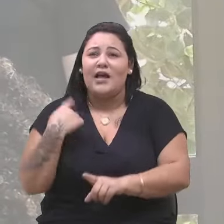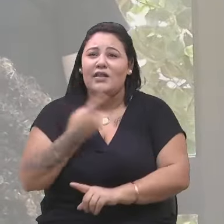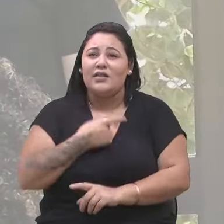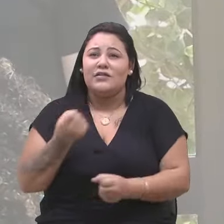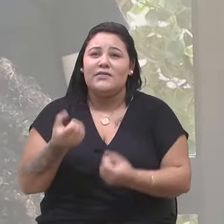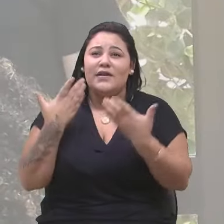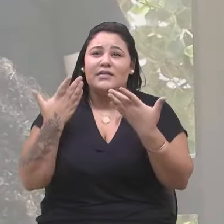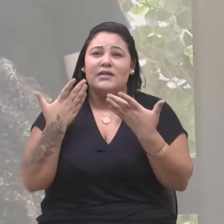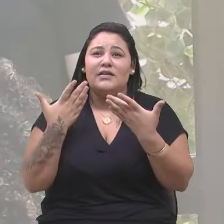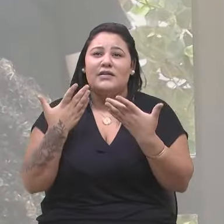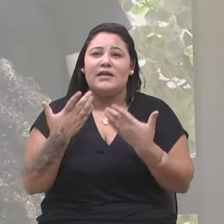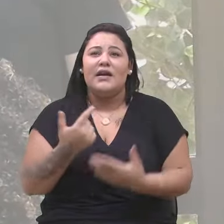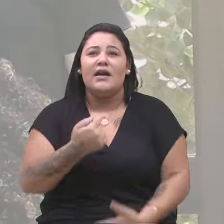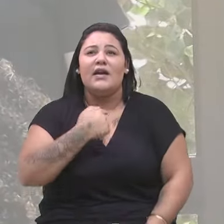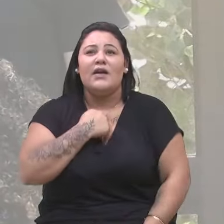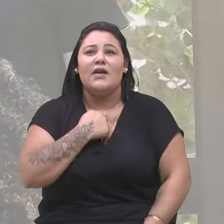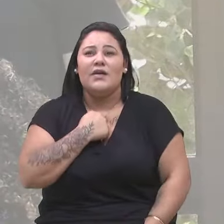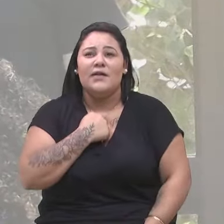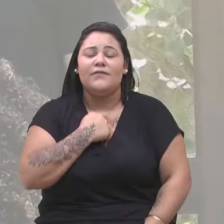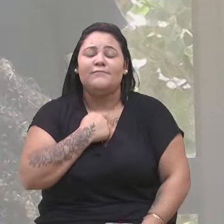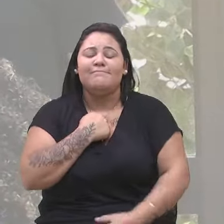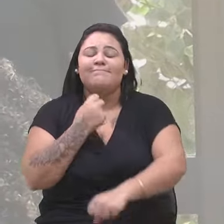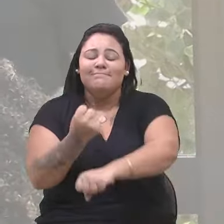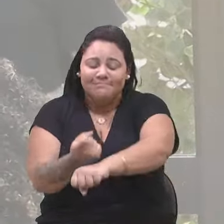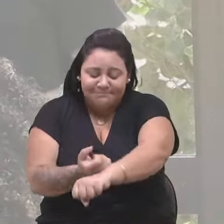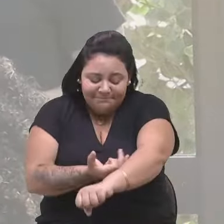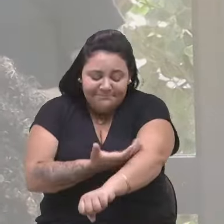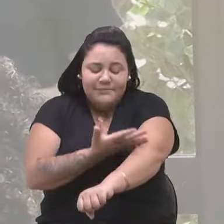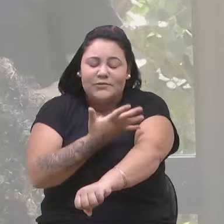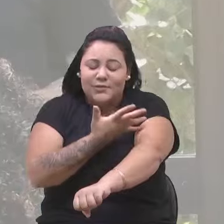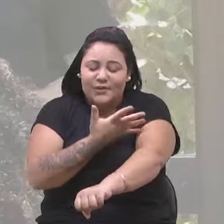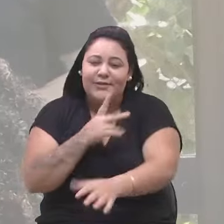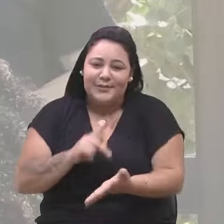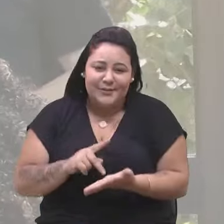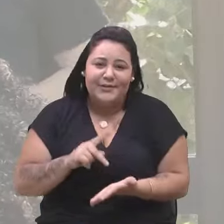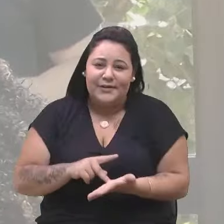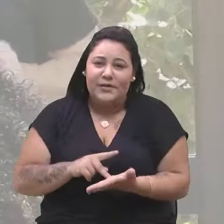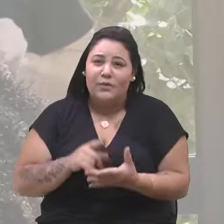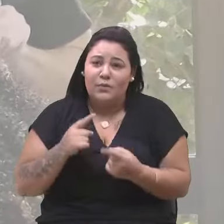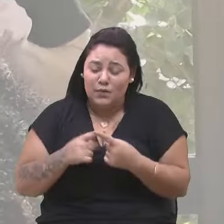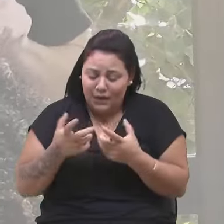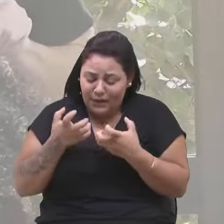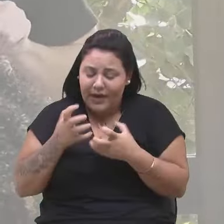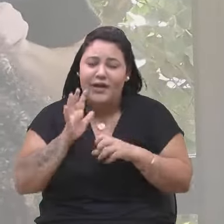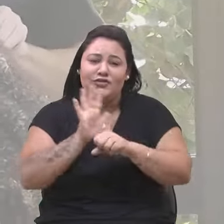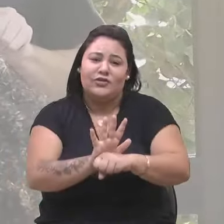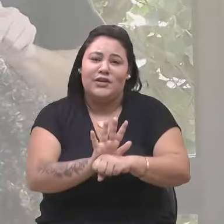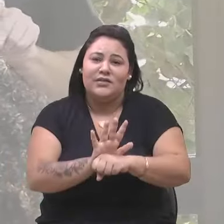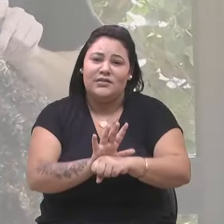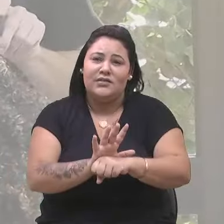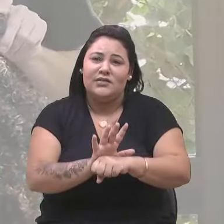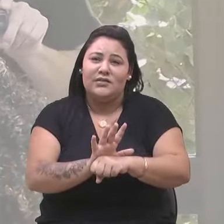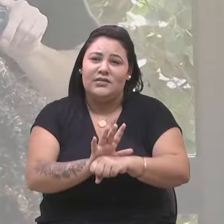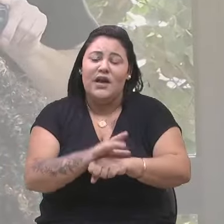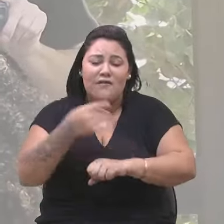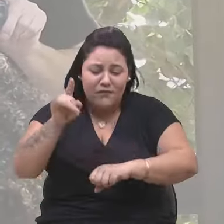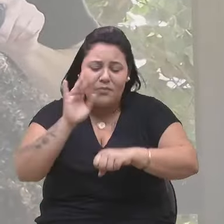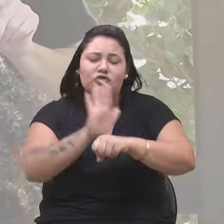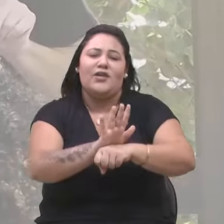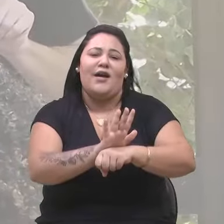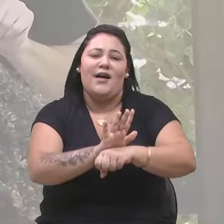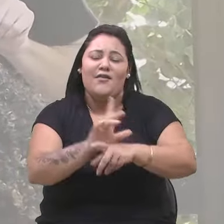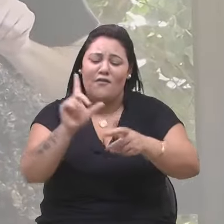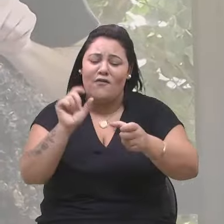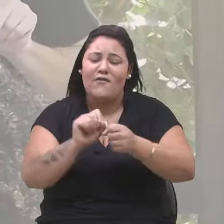emocionado, porque eu quero ajudar, e vamos ajudar, e vamos fazer uma festa